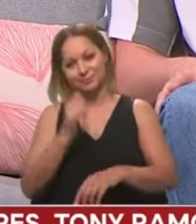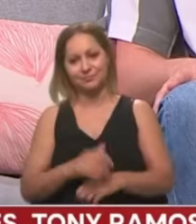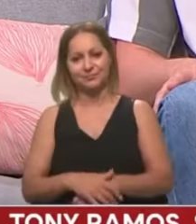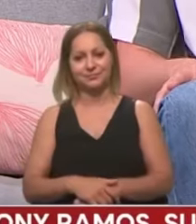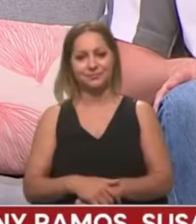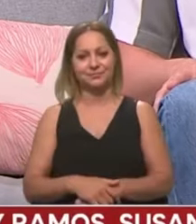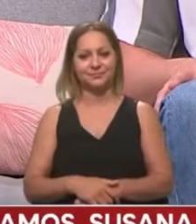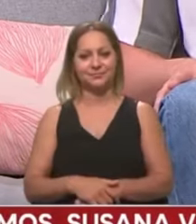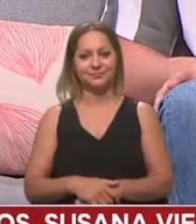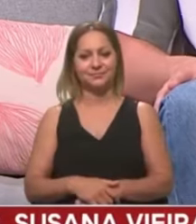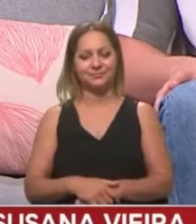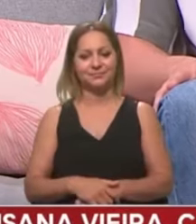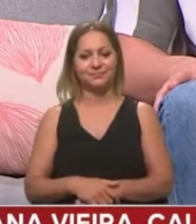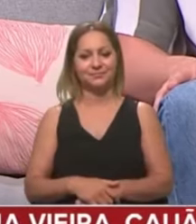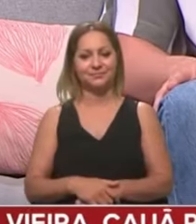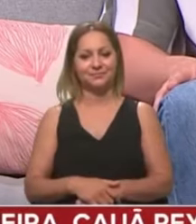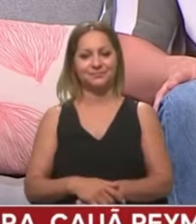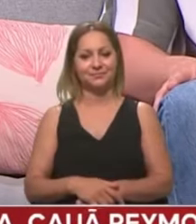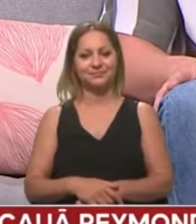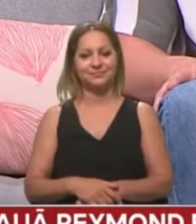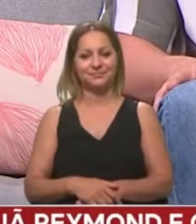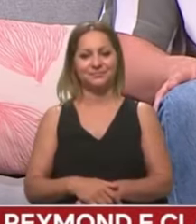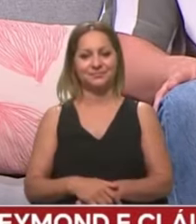João. Aponta.